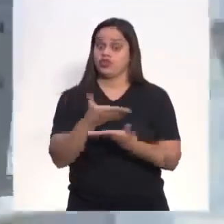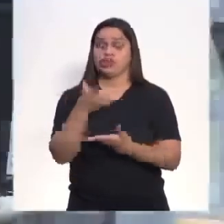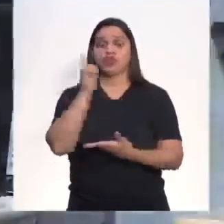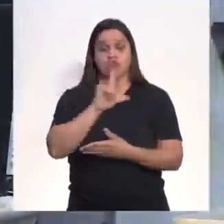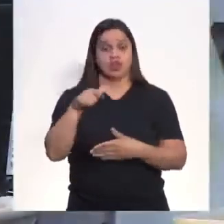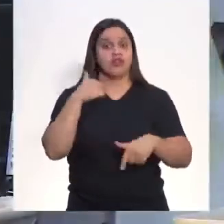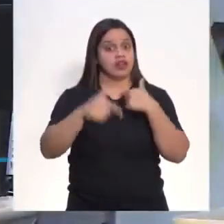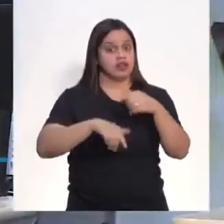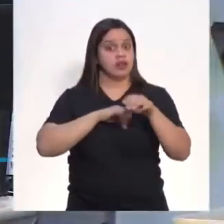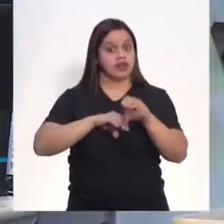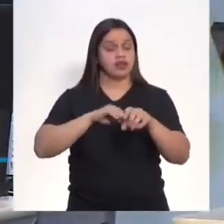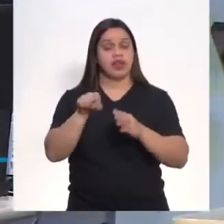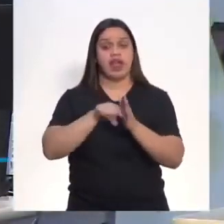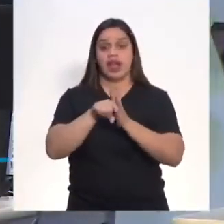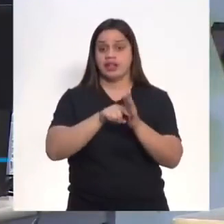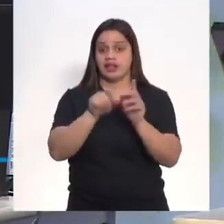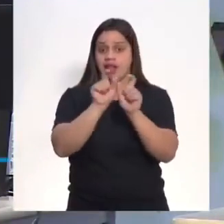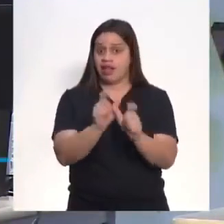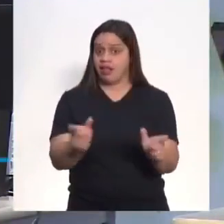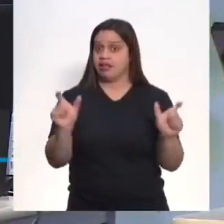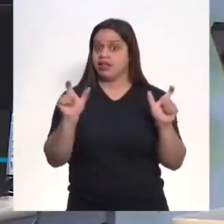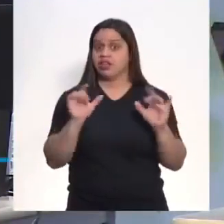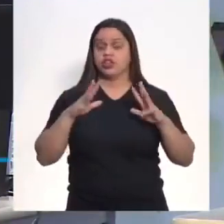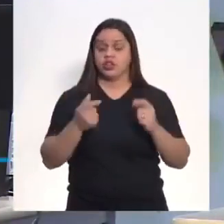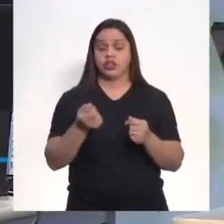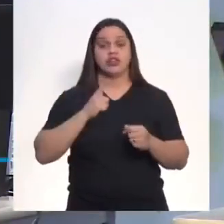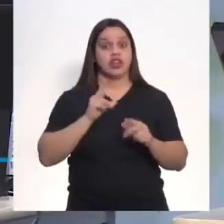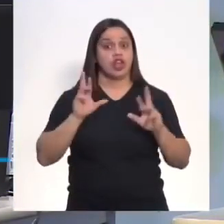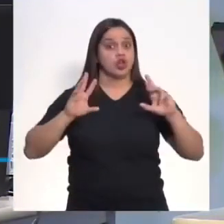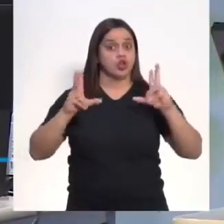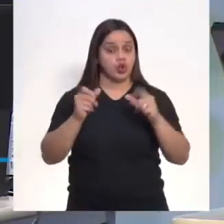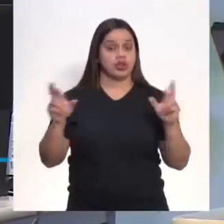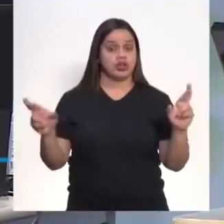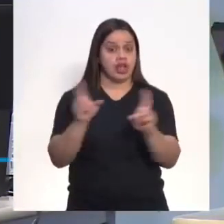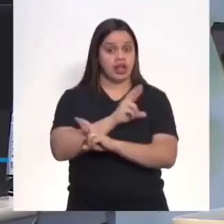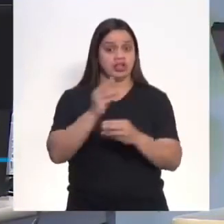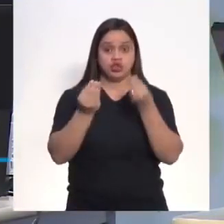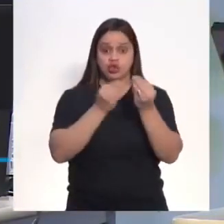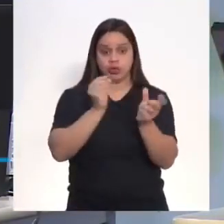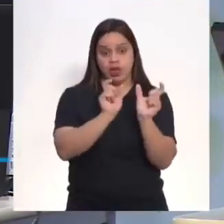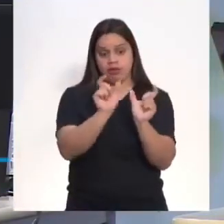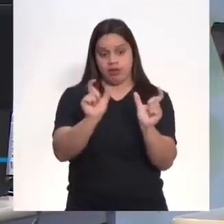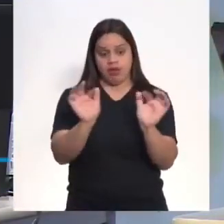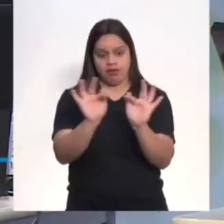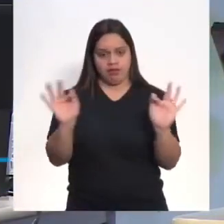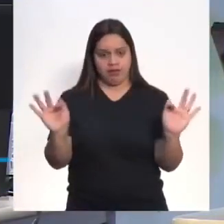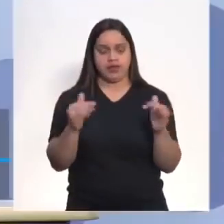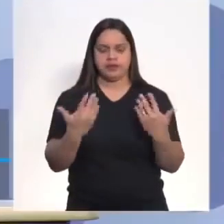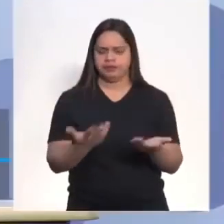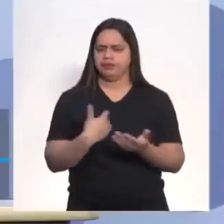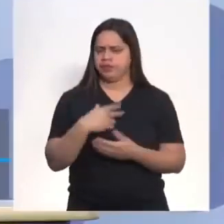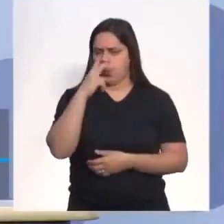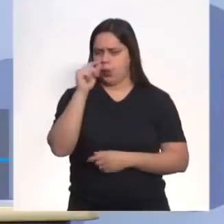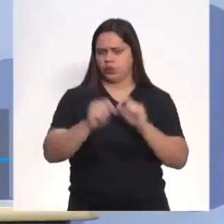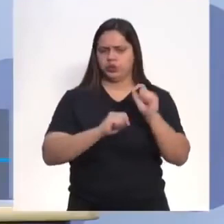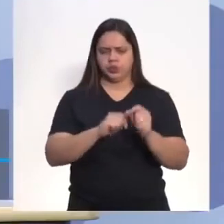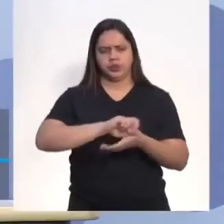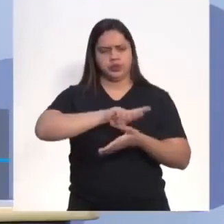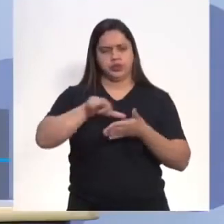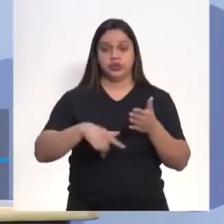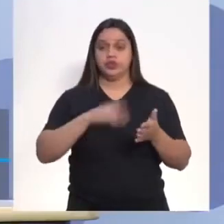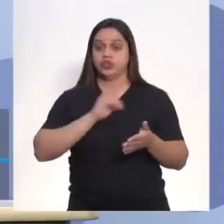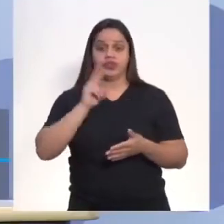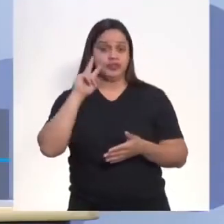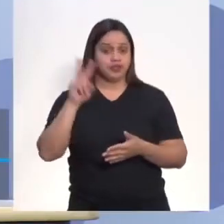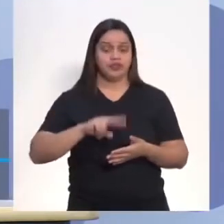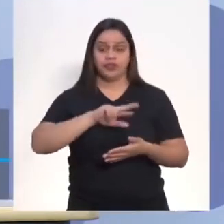vamos trabalhar análise sintática, eu ter essa relação. Como é que funciona? Eu acho, Dani, que muitos aí já viram